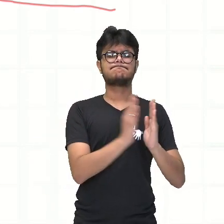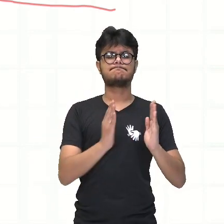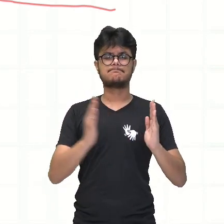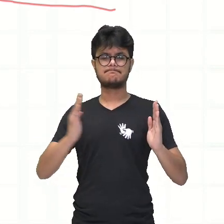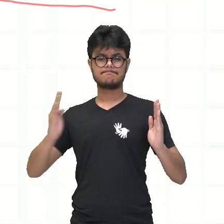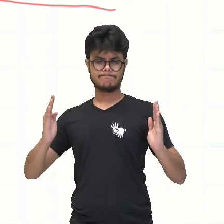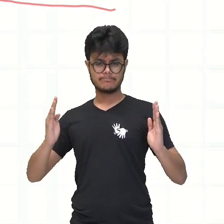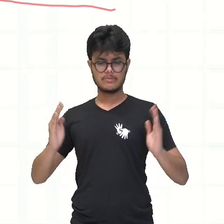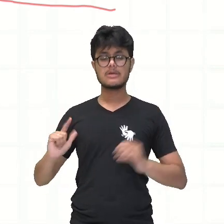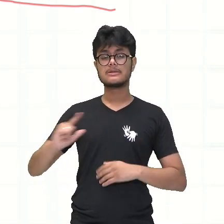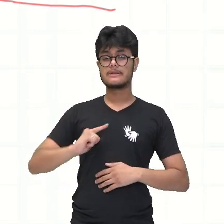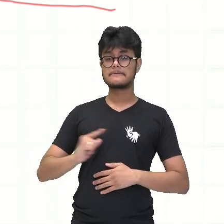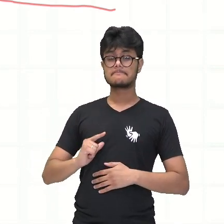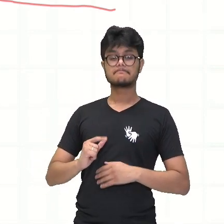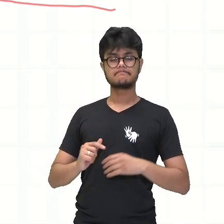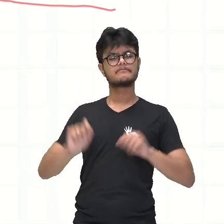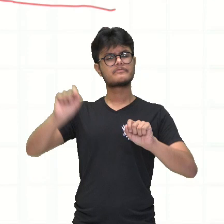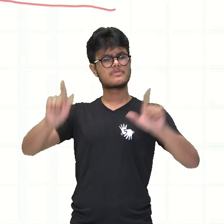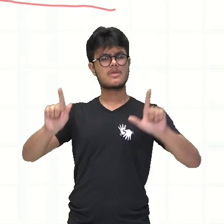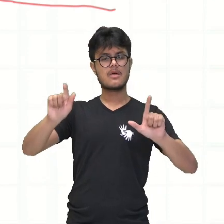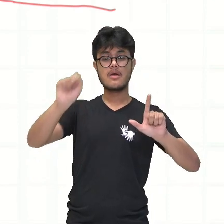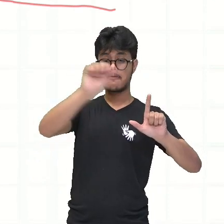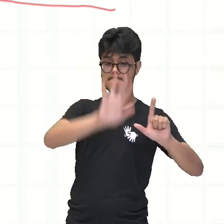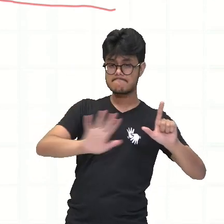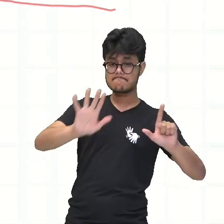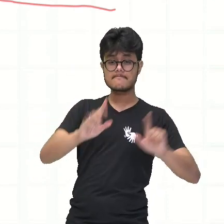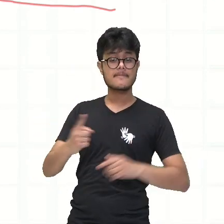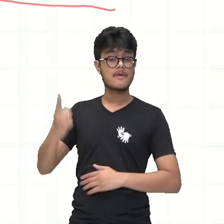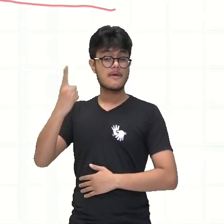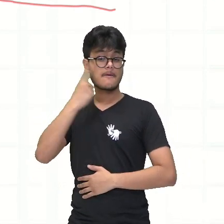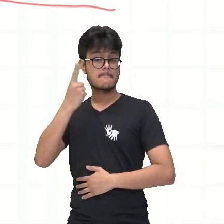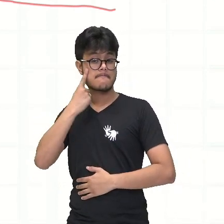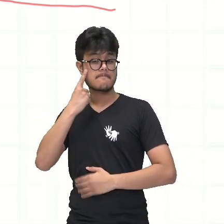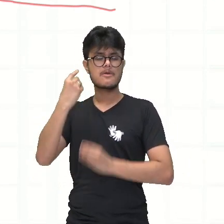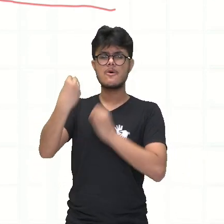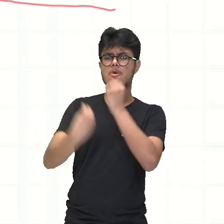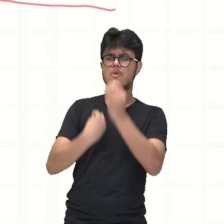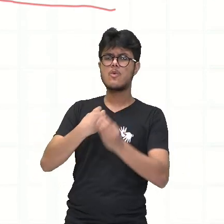tá? E que vocês aí vão poder observar